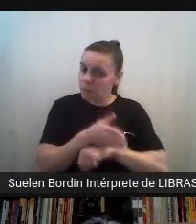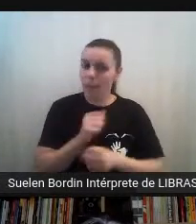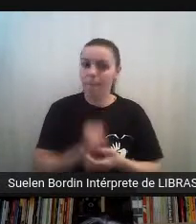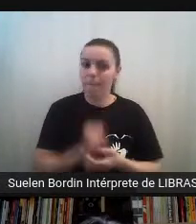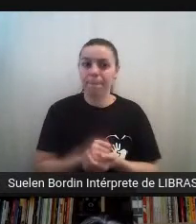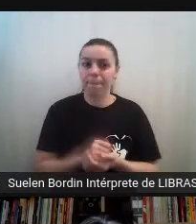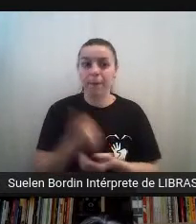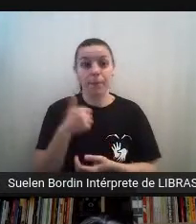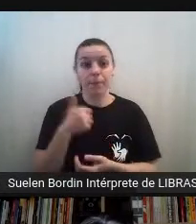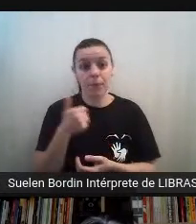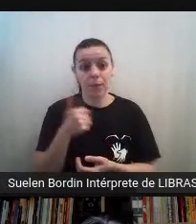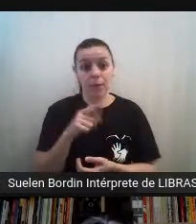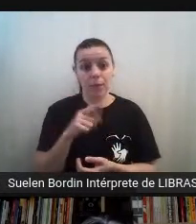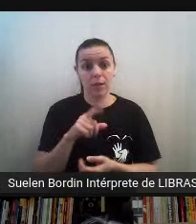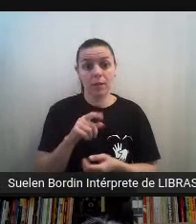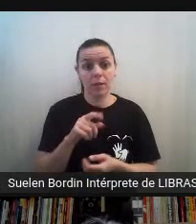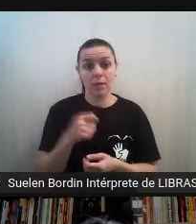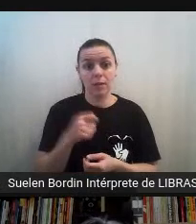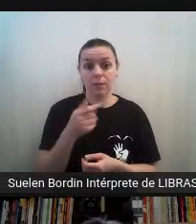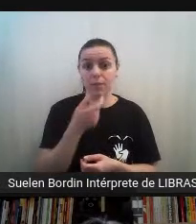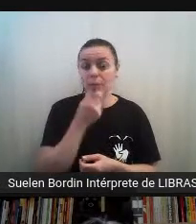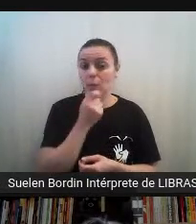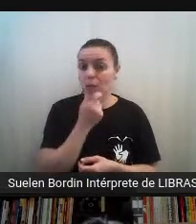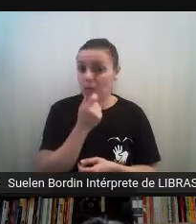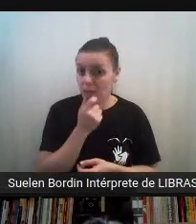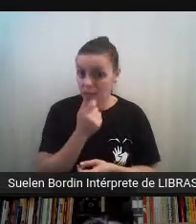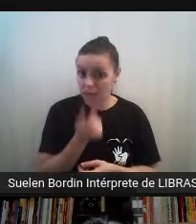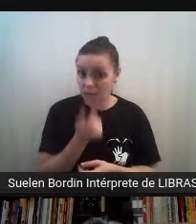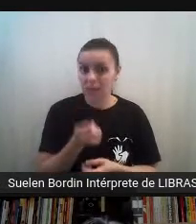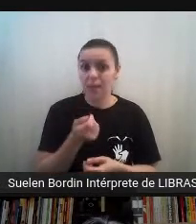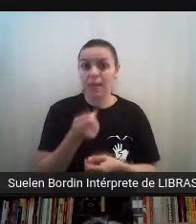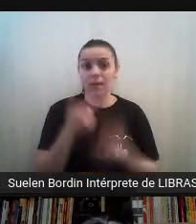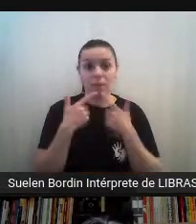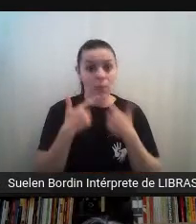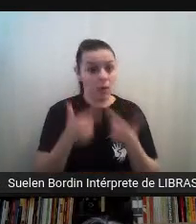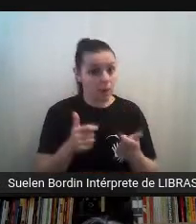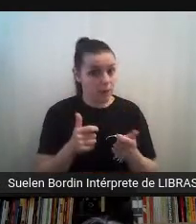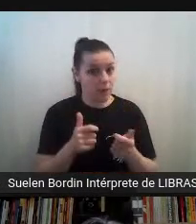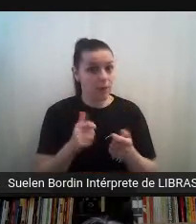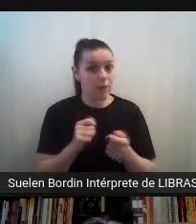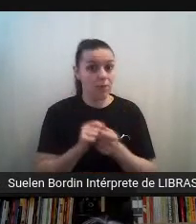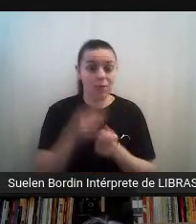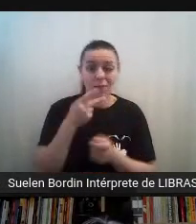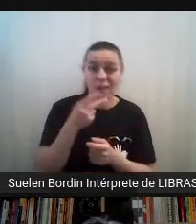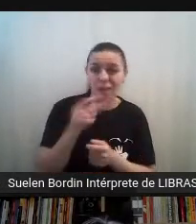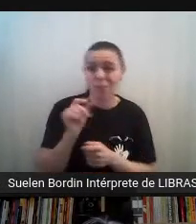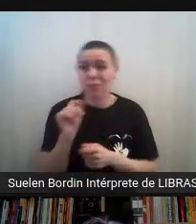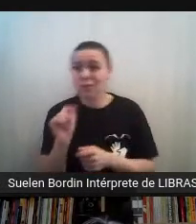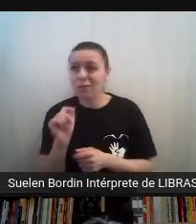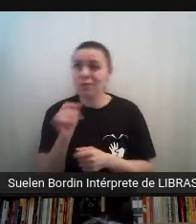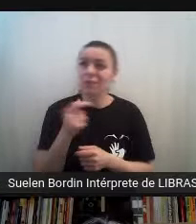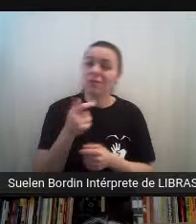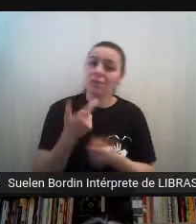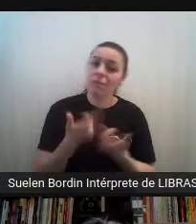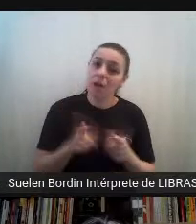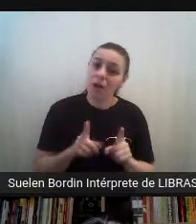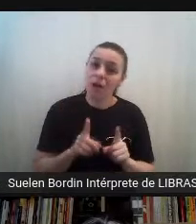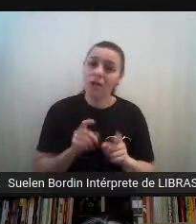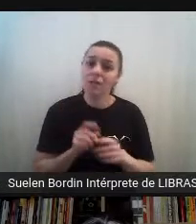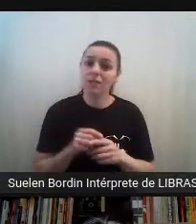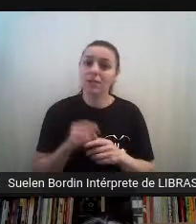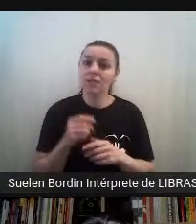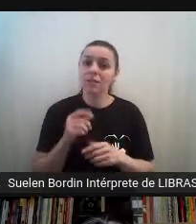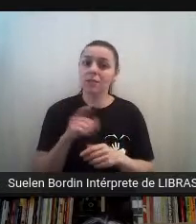coisa, talvez, o inglês. Eu falava um pouco, eu sabia um pouco, mas não o